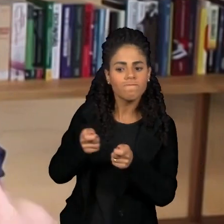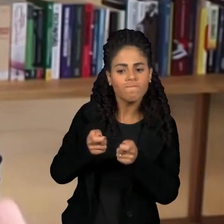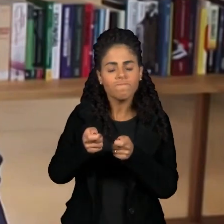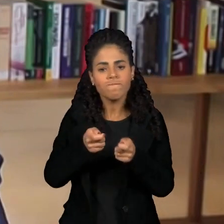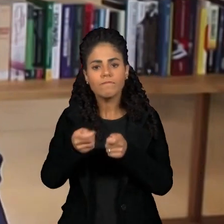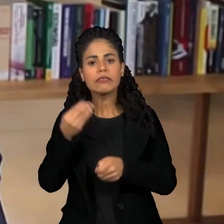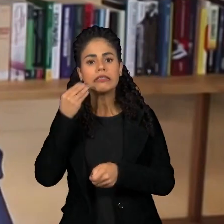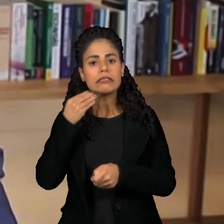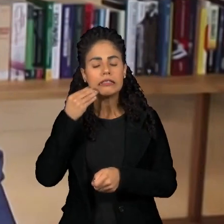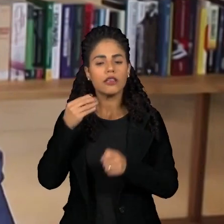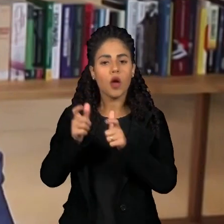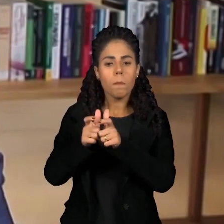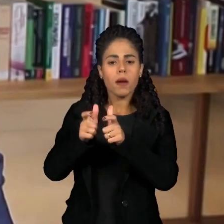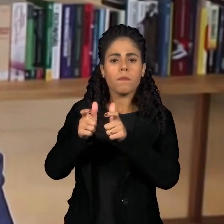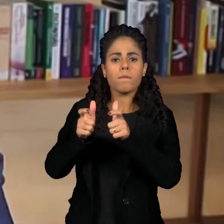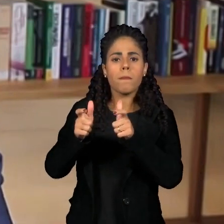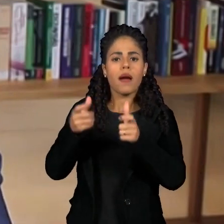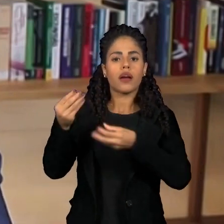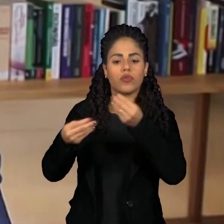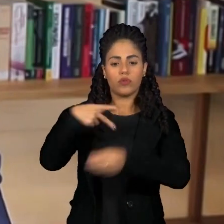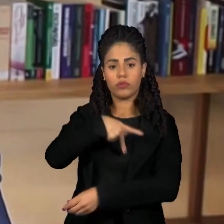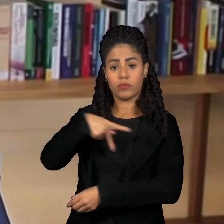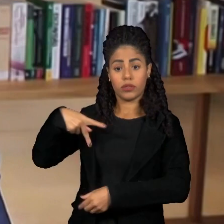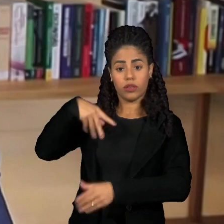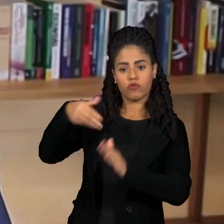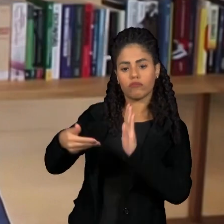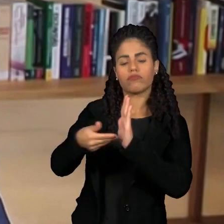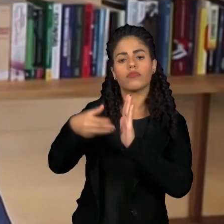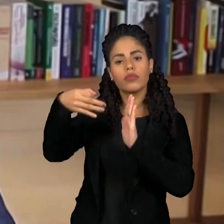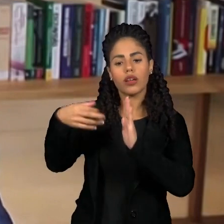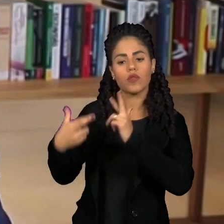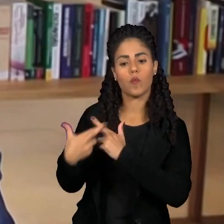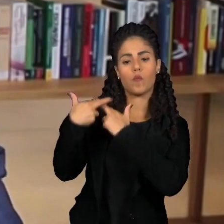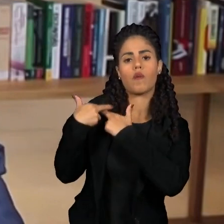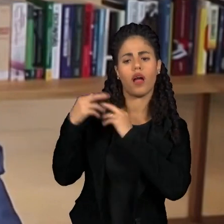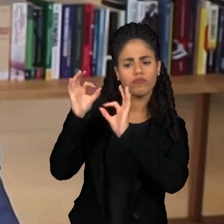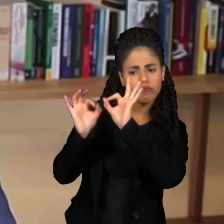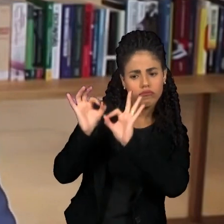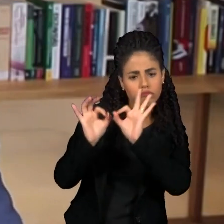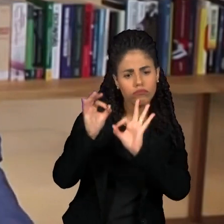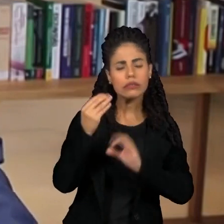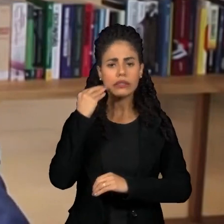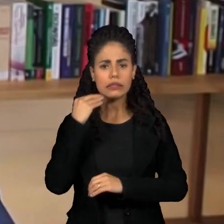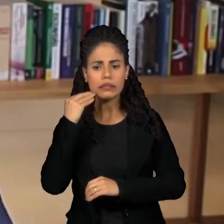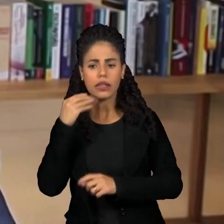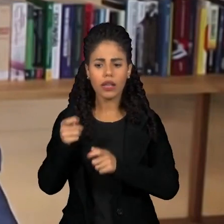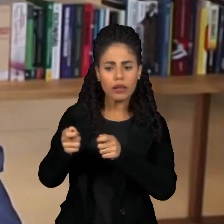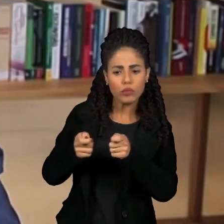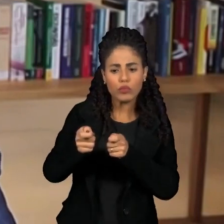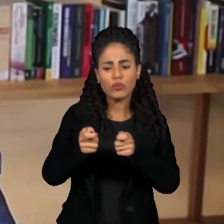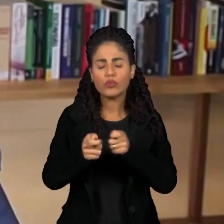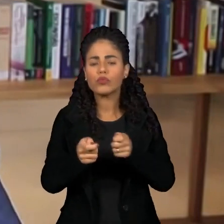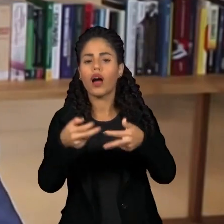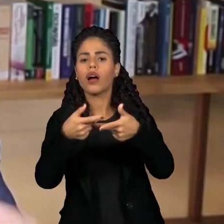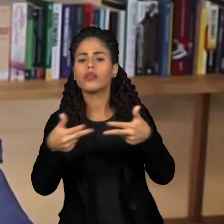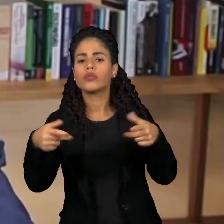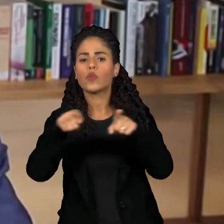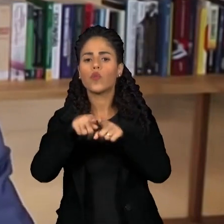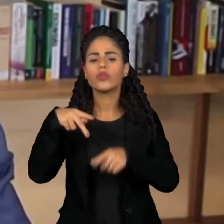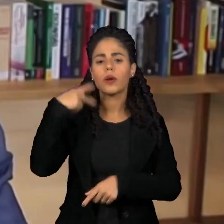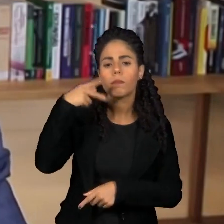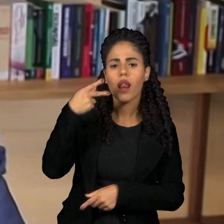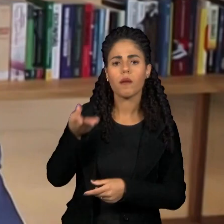existe uma ampliação de como que o presidente da Câmara se vê como esse organizador desses parlamentares,